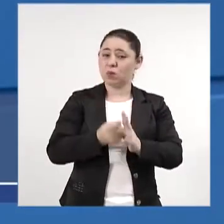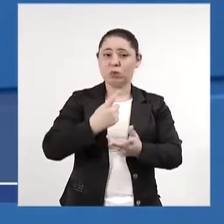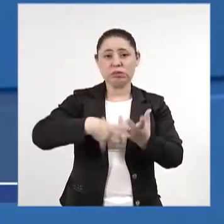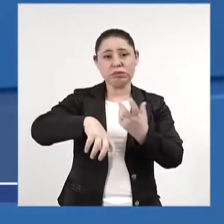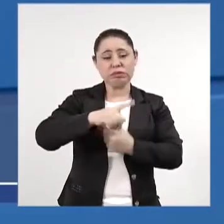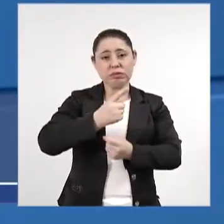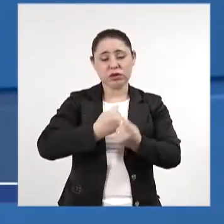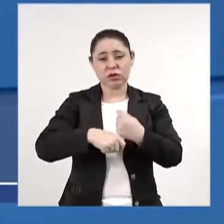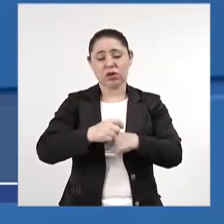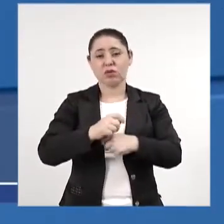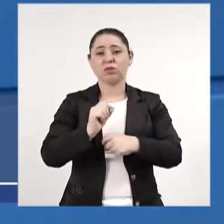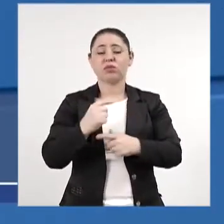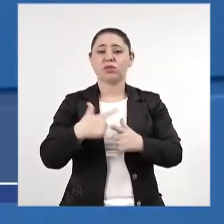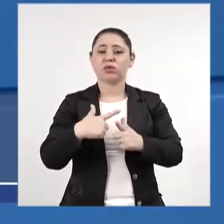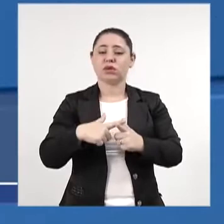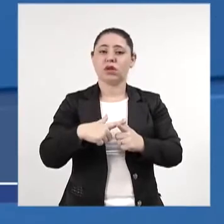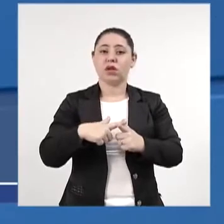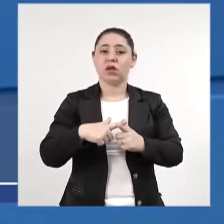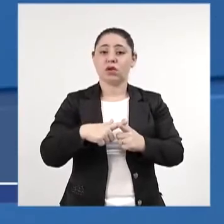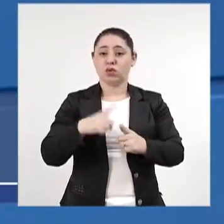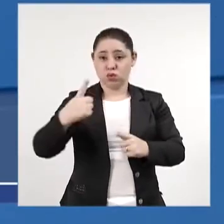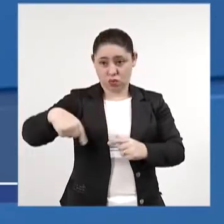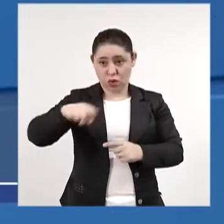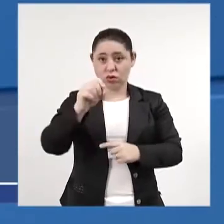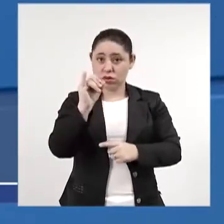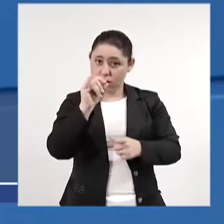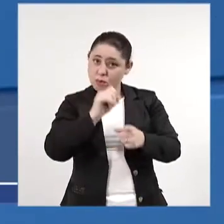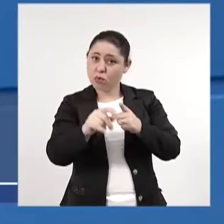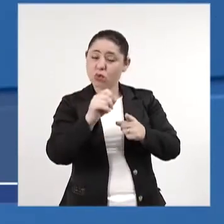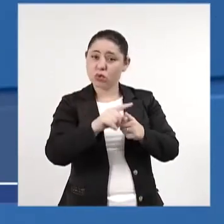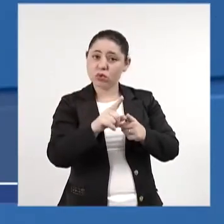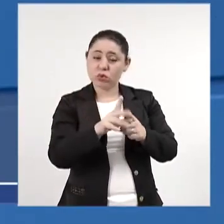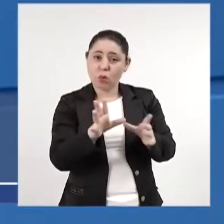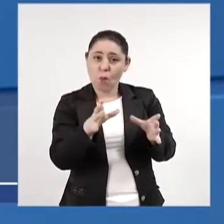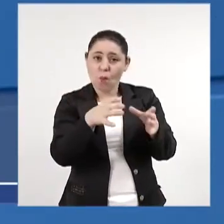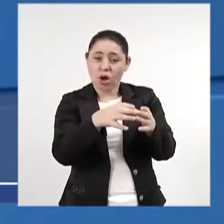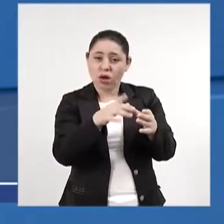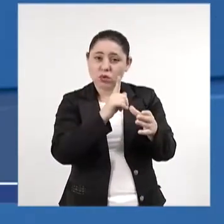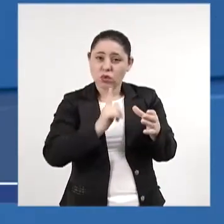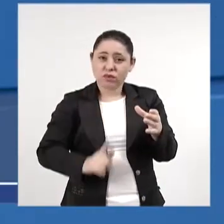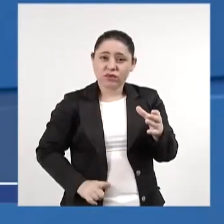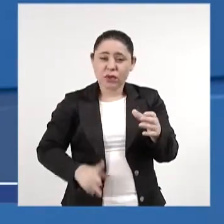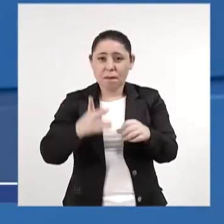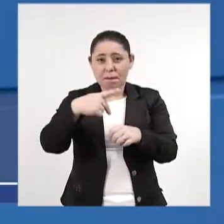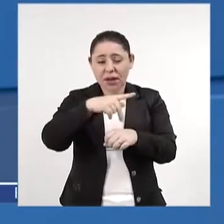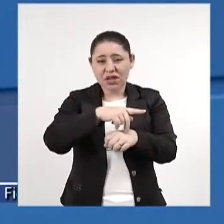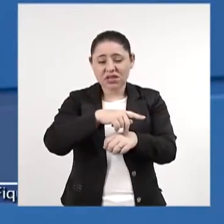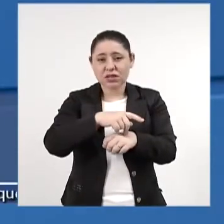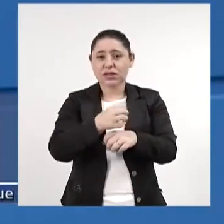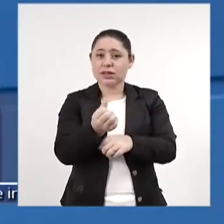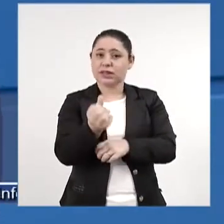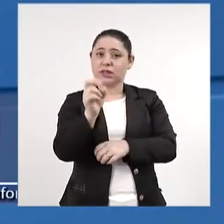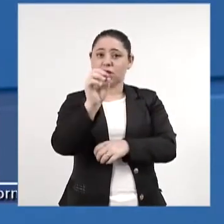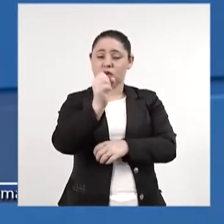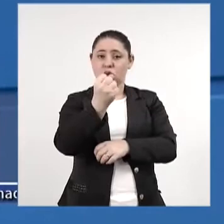ontem, em síntese, os nossos tributos estão concentrados na União. 68% de tudo que se arrecada nesse